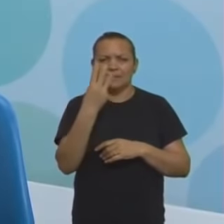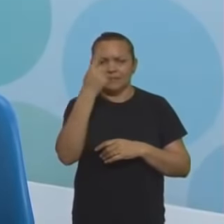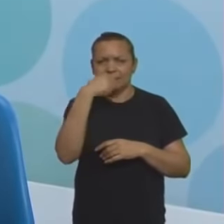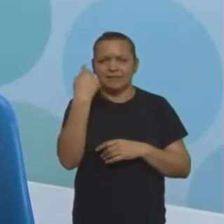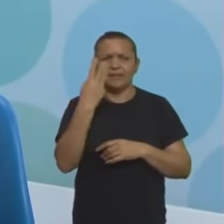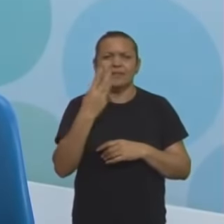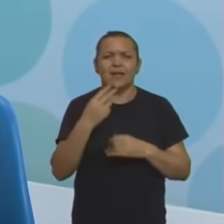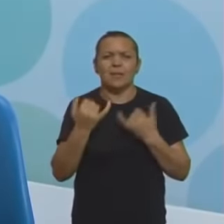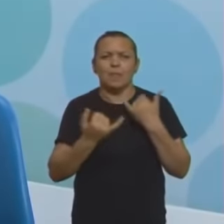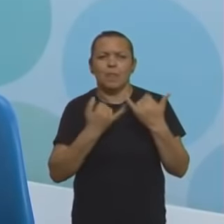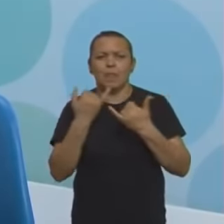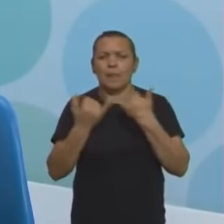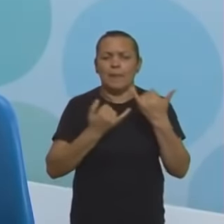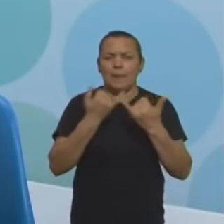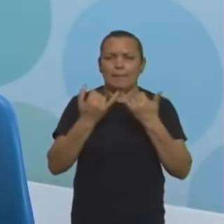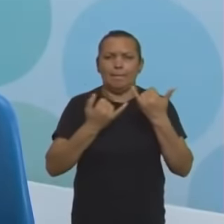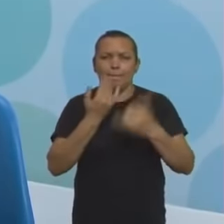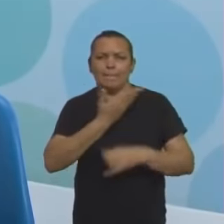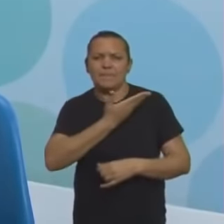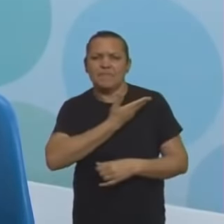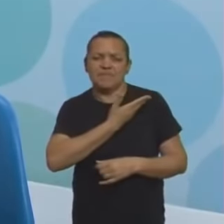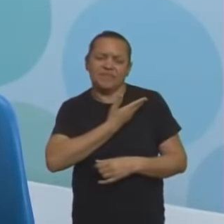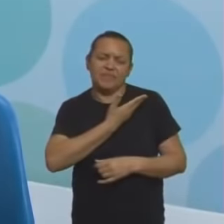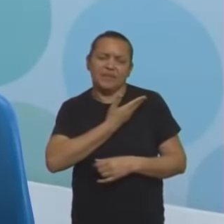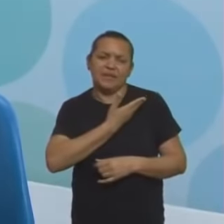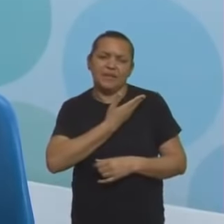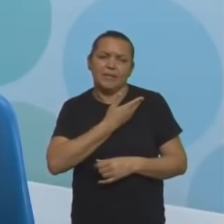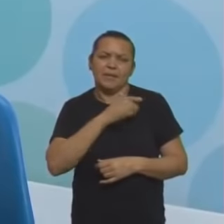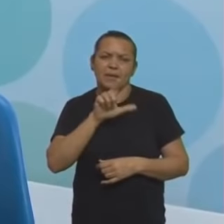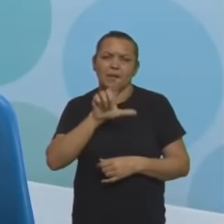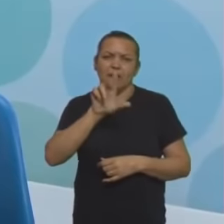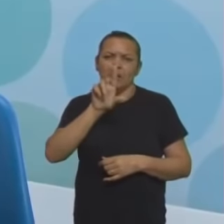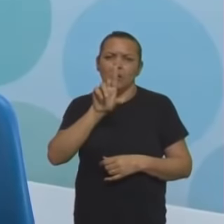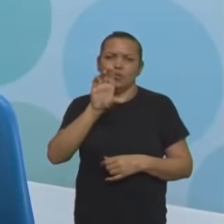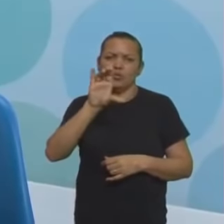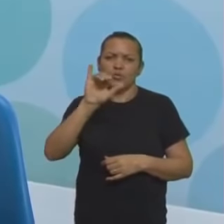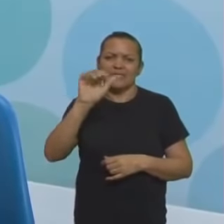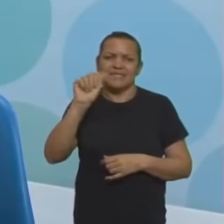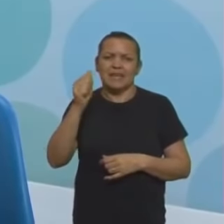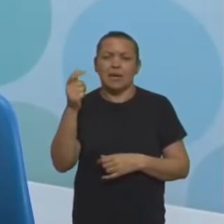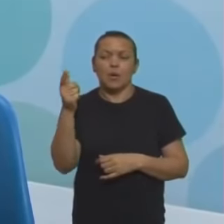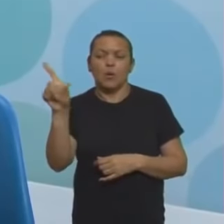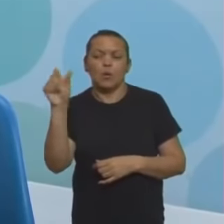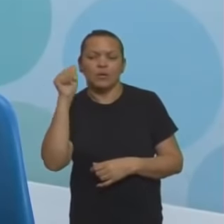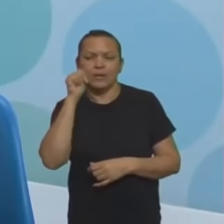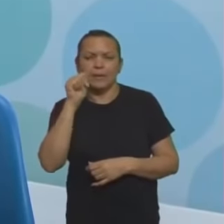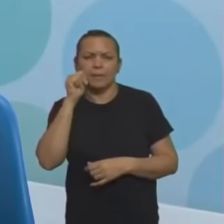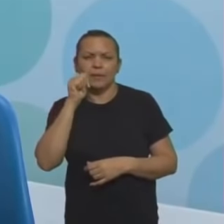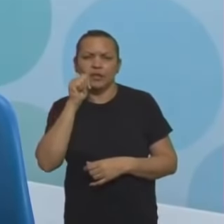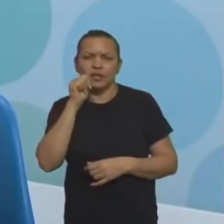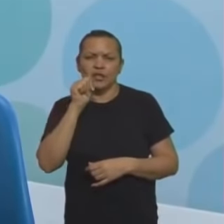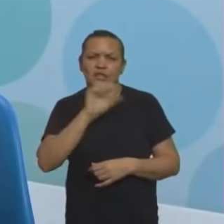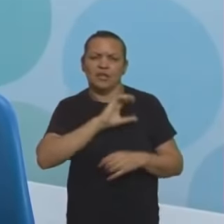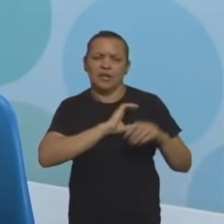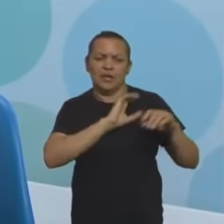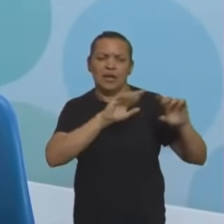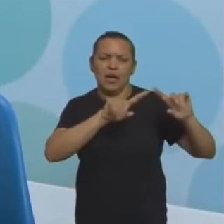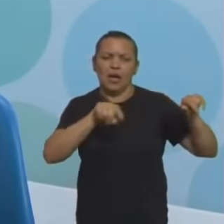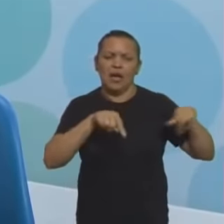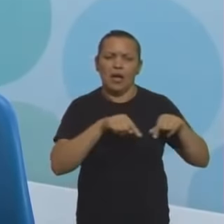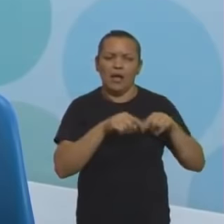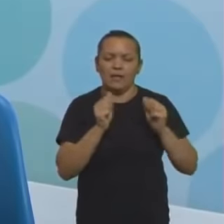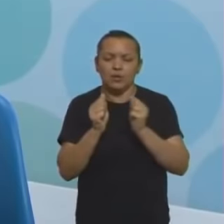Janete estava brincando com suas amigas quando Lúcia, outra menina de sua classe, se juntou ao